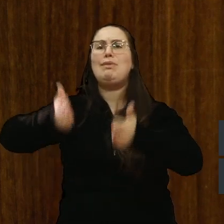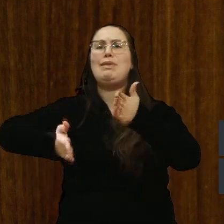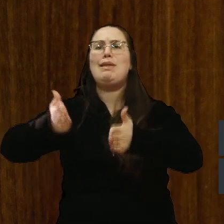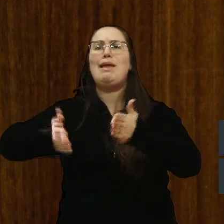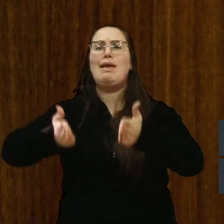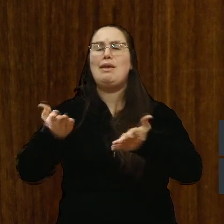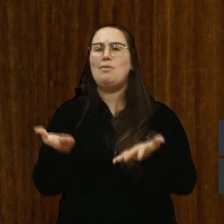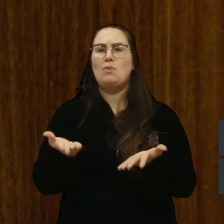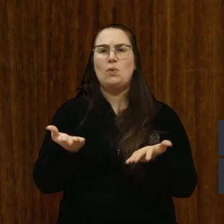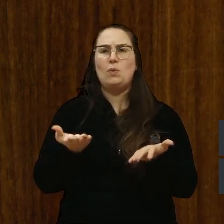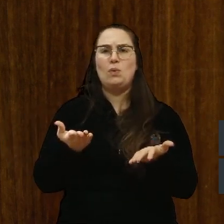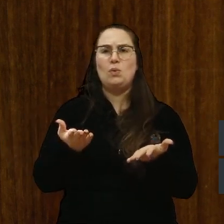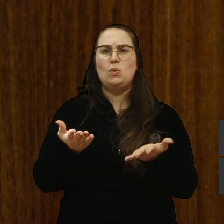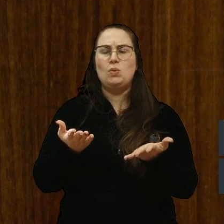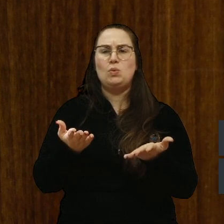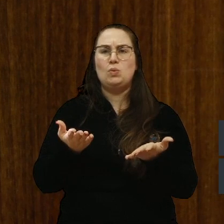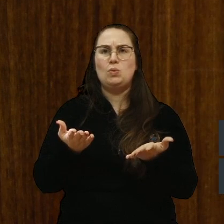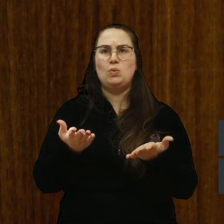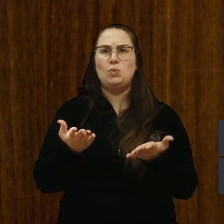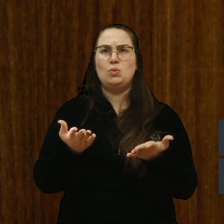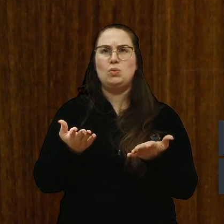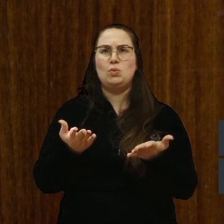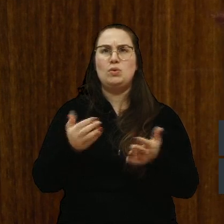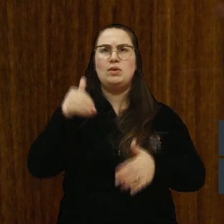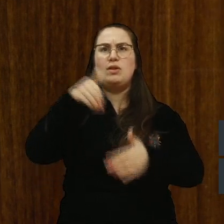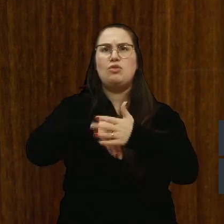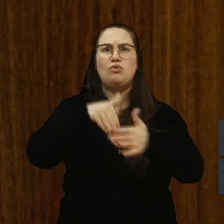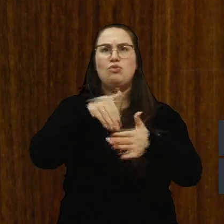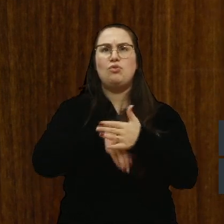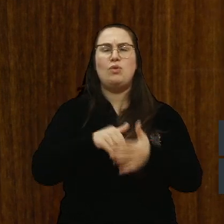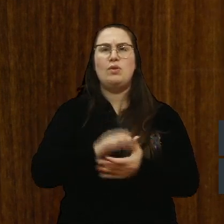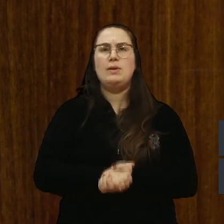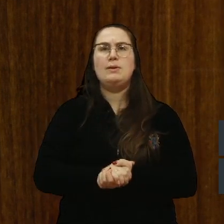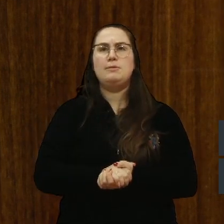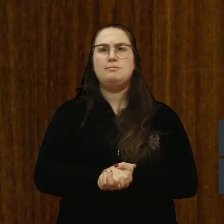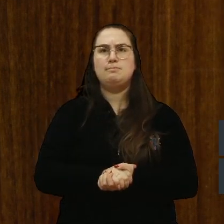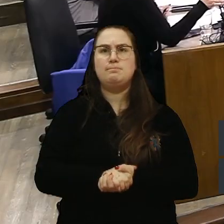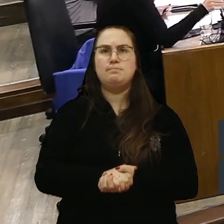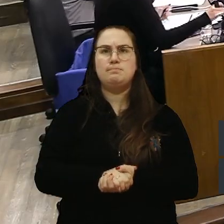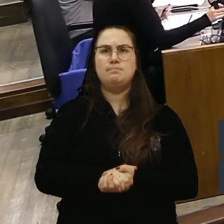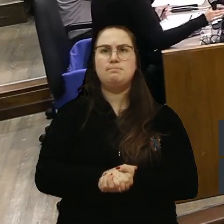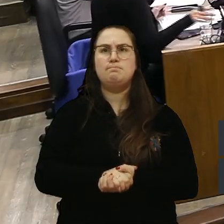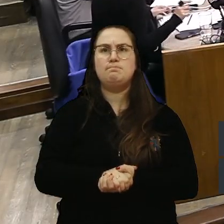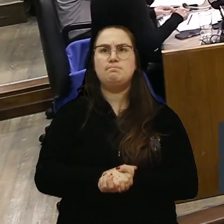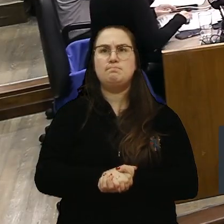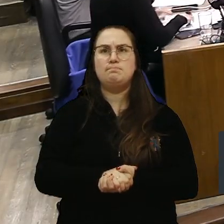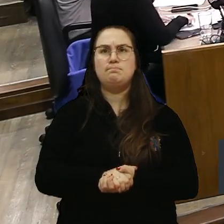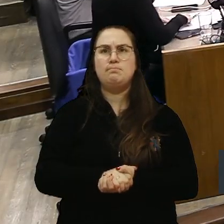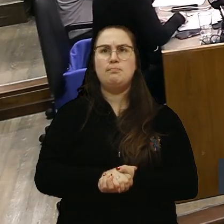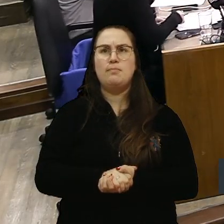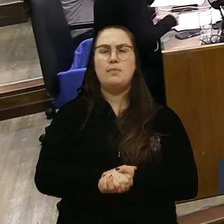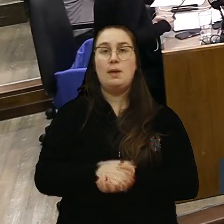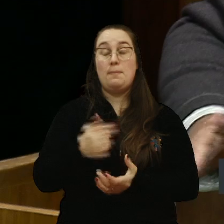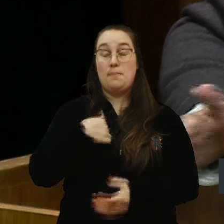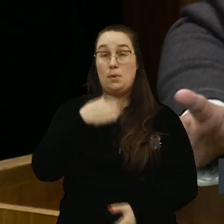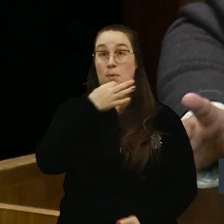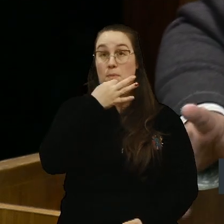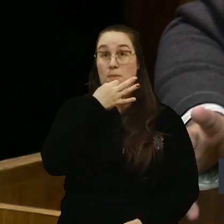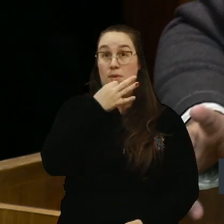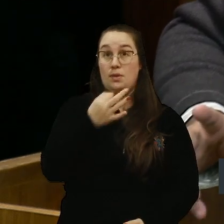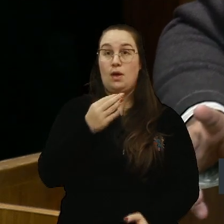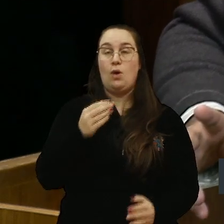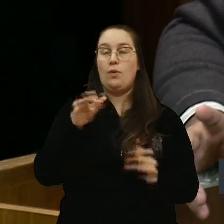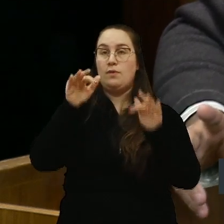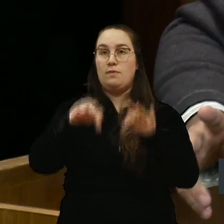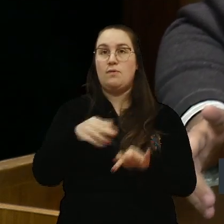nos mecanismos que a gente votou aqui. Obrigado, vereadora Rose. Eu acho, e concluo a